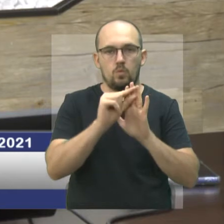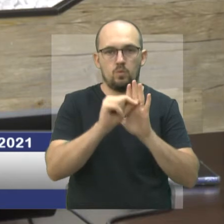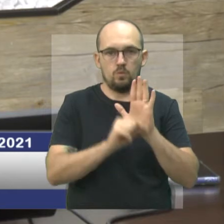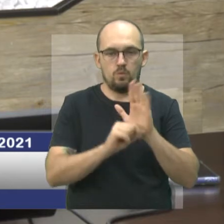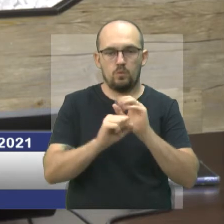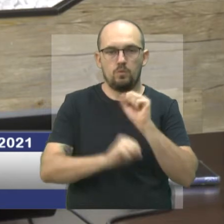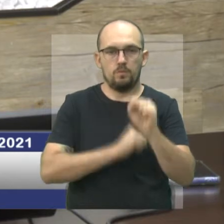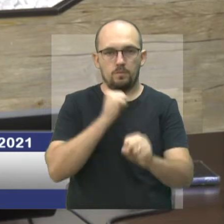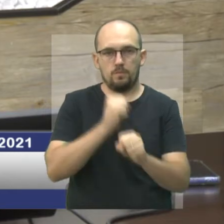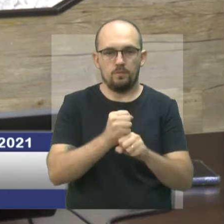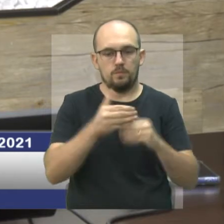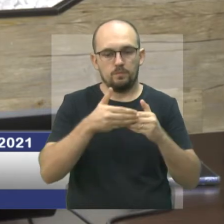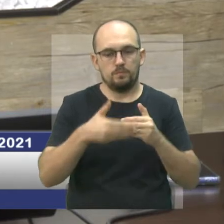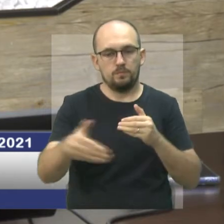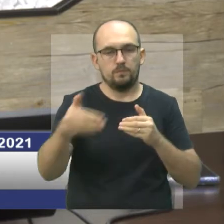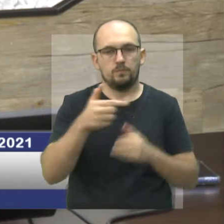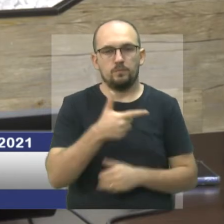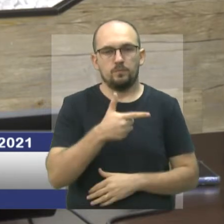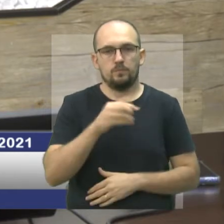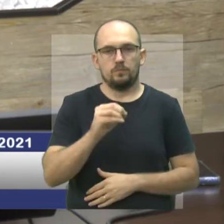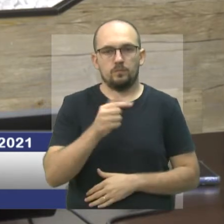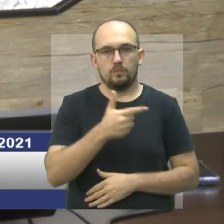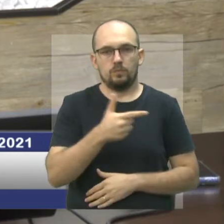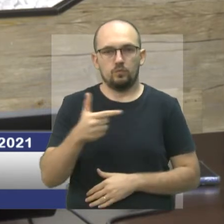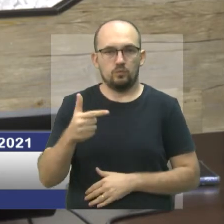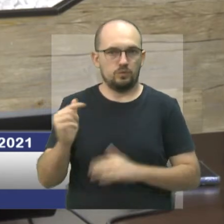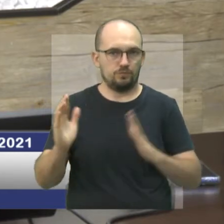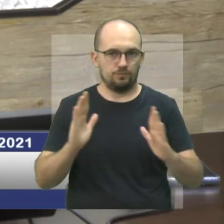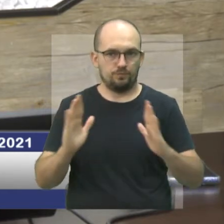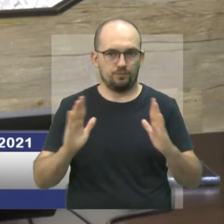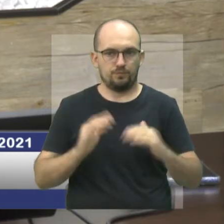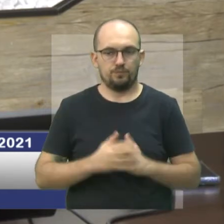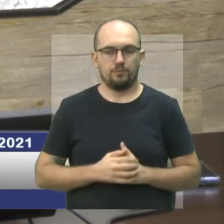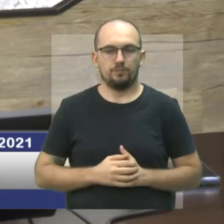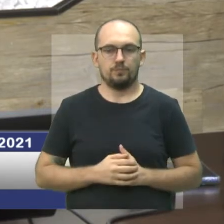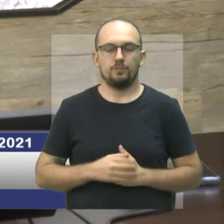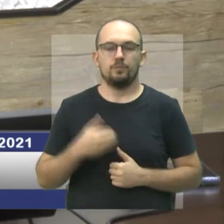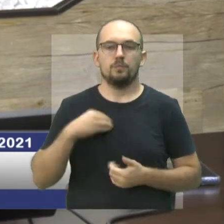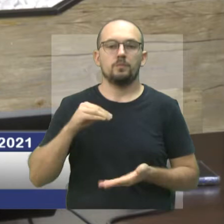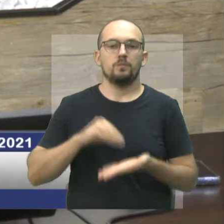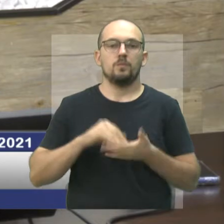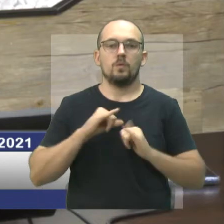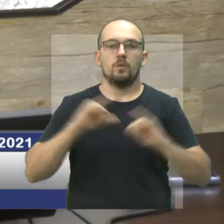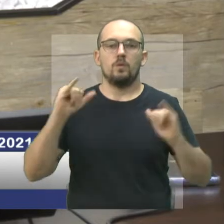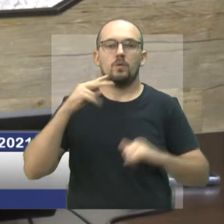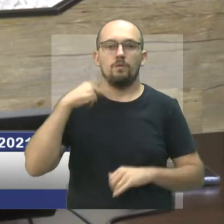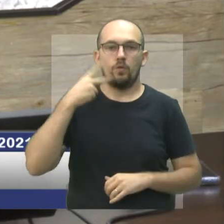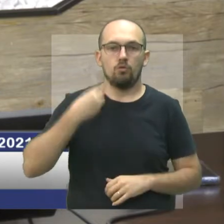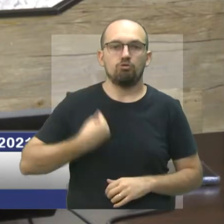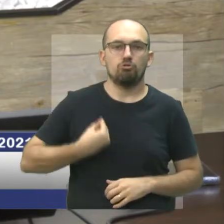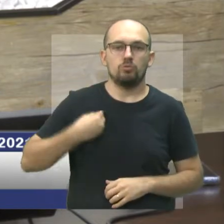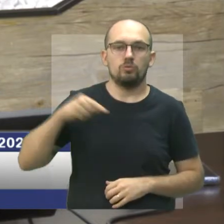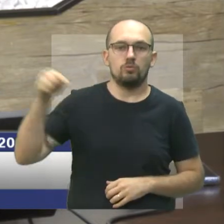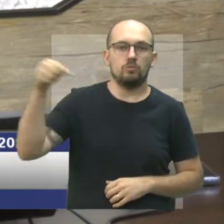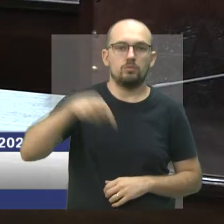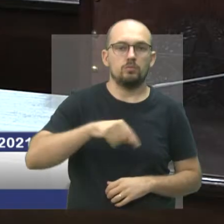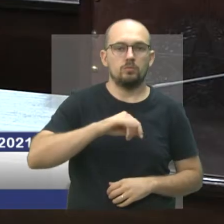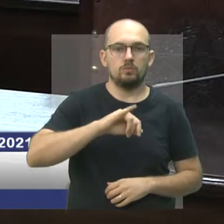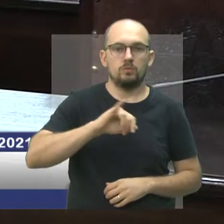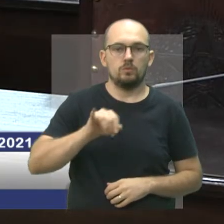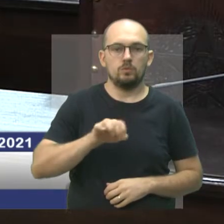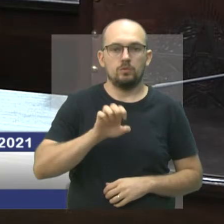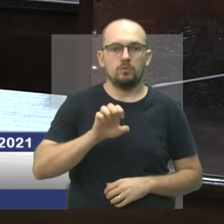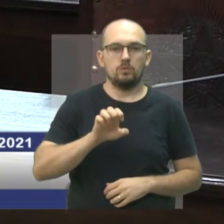de 2022. Quero aqui registrar a presença do vereador Jefferson Vieira.